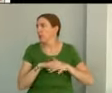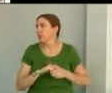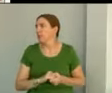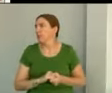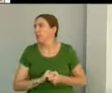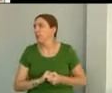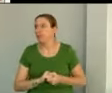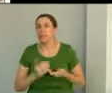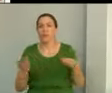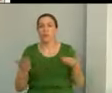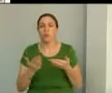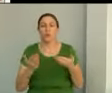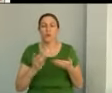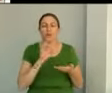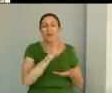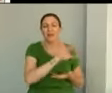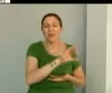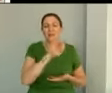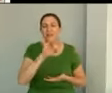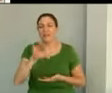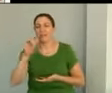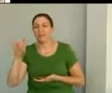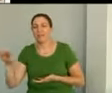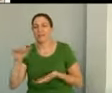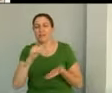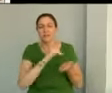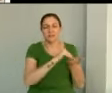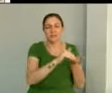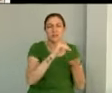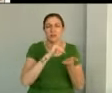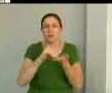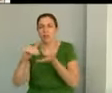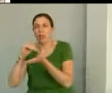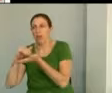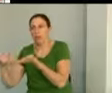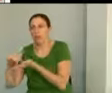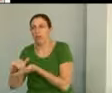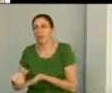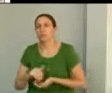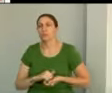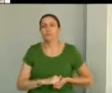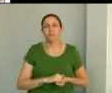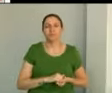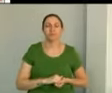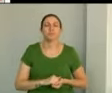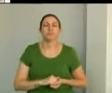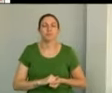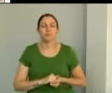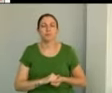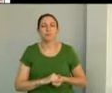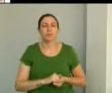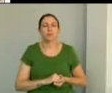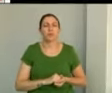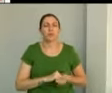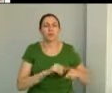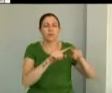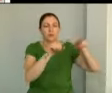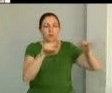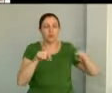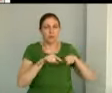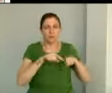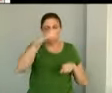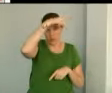Agora, por secretaria, então, por órgão de governo, onde é que está essa, onde é que esse valor vai ser gasto. Então, gabinete do